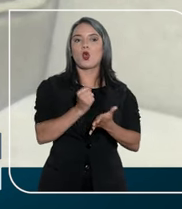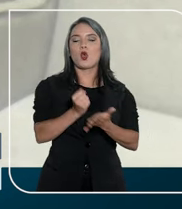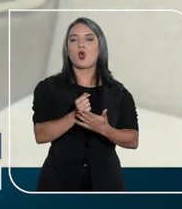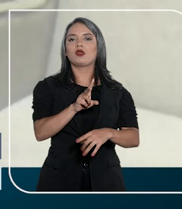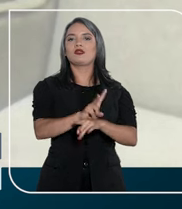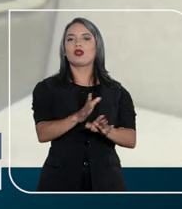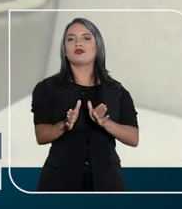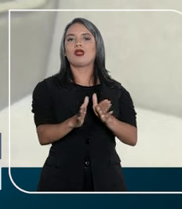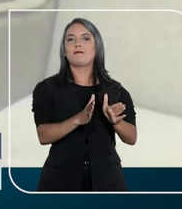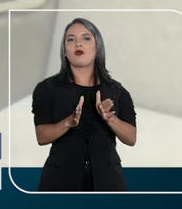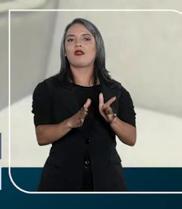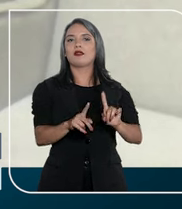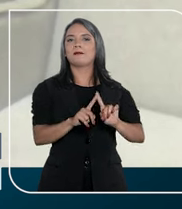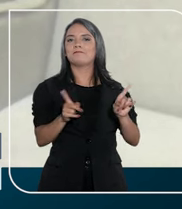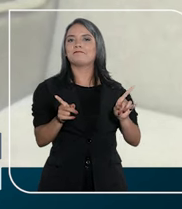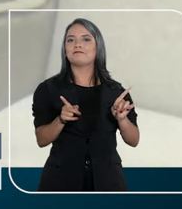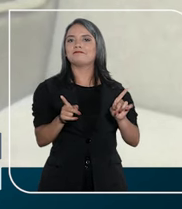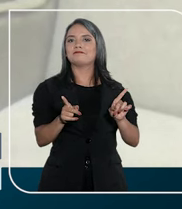de forma